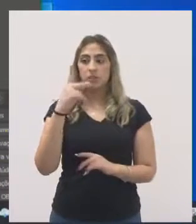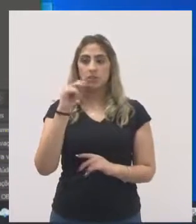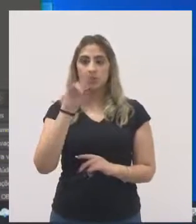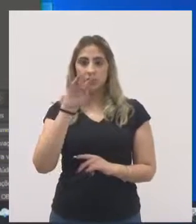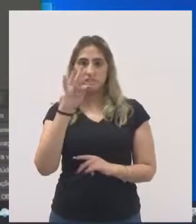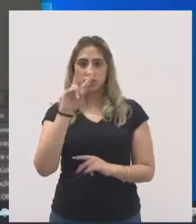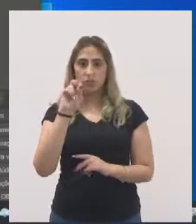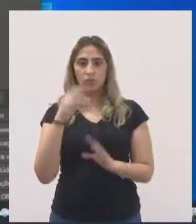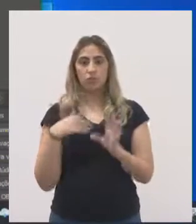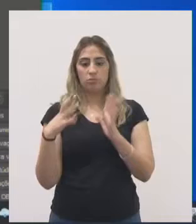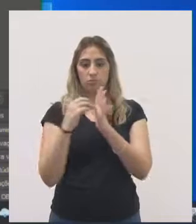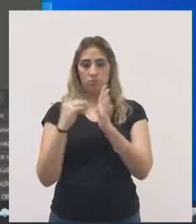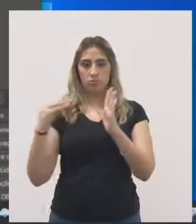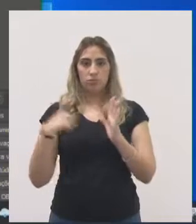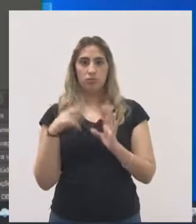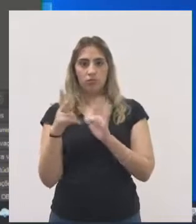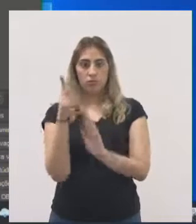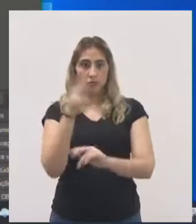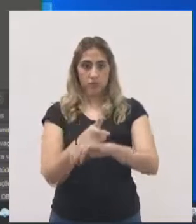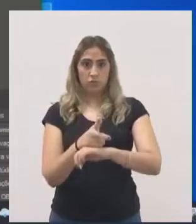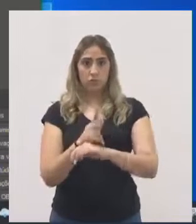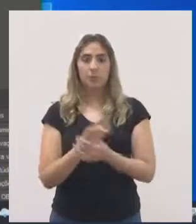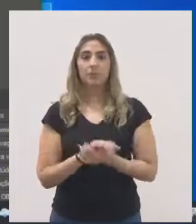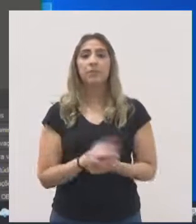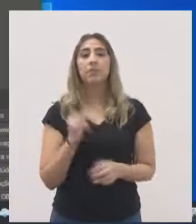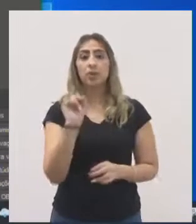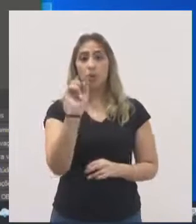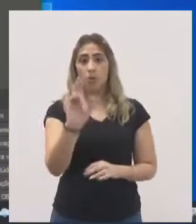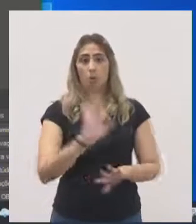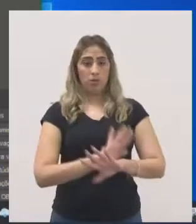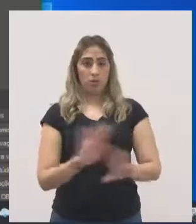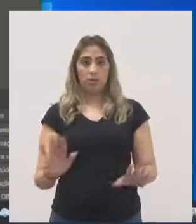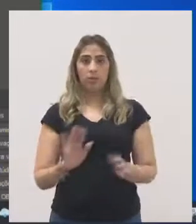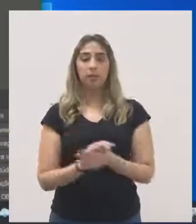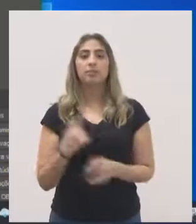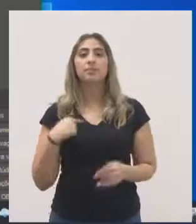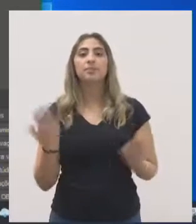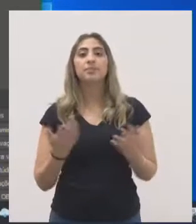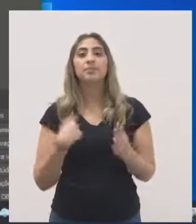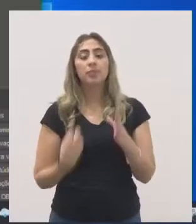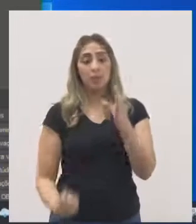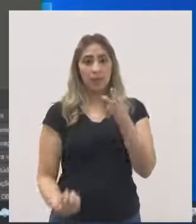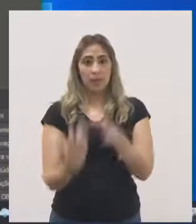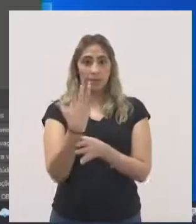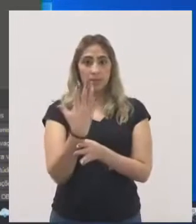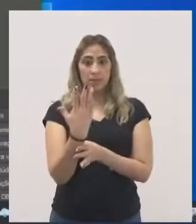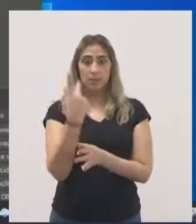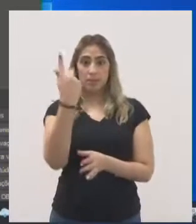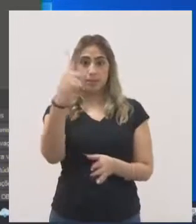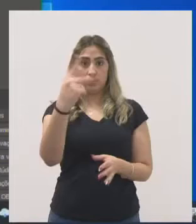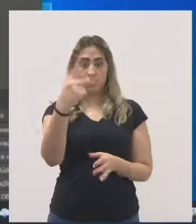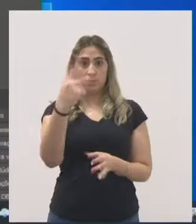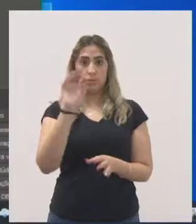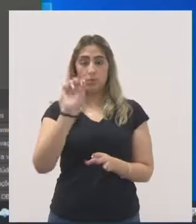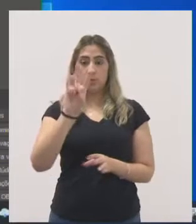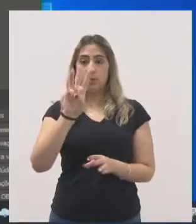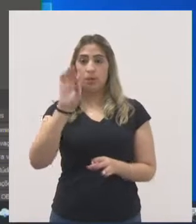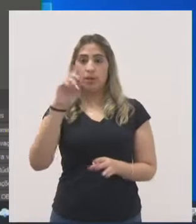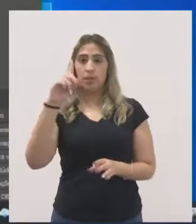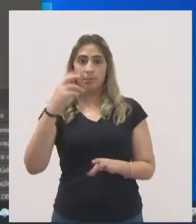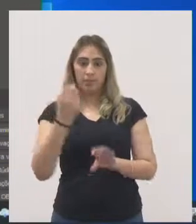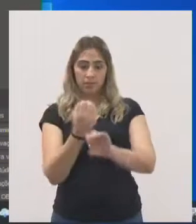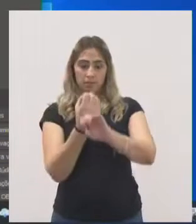de vídeo. Clicou em captura de vídeo, OK. E aí vai aparecer a sua webcam. Vamos ver